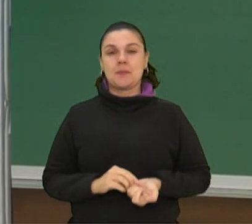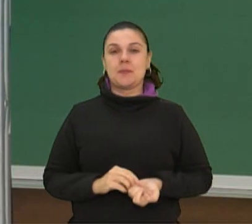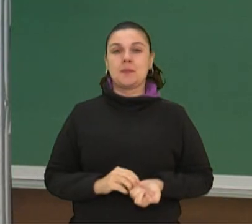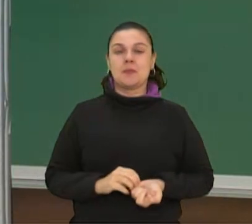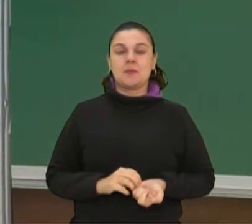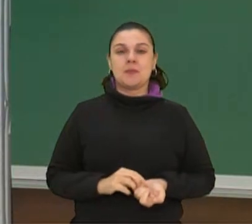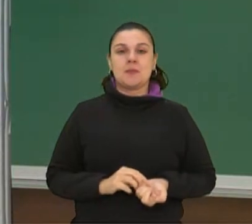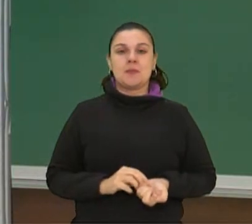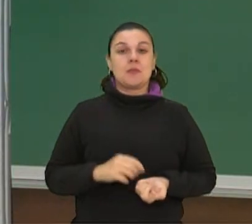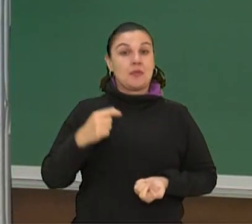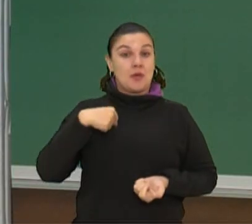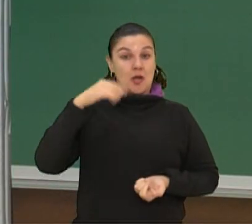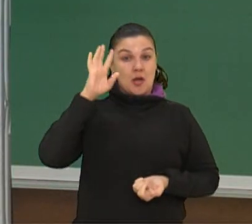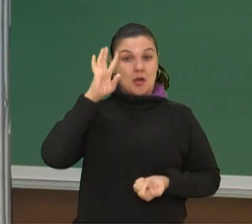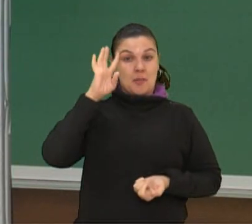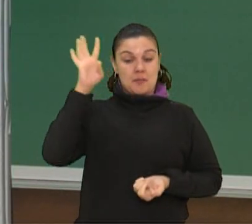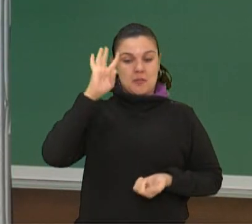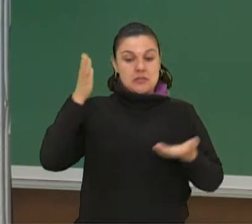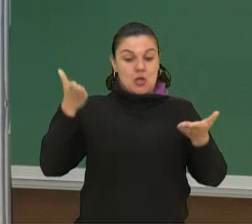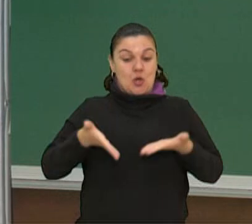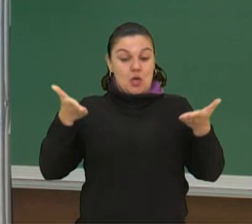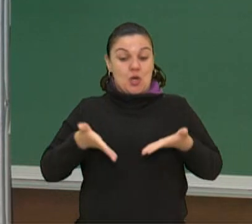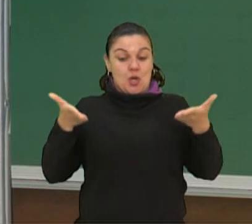te armam contra o presente.